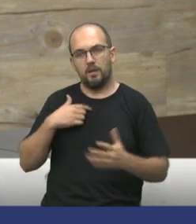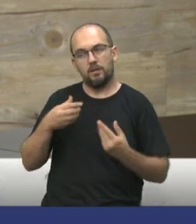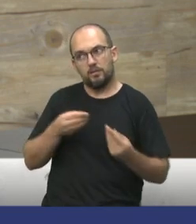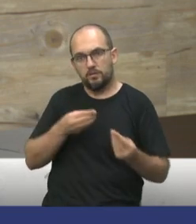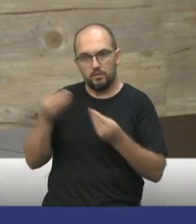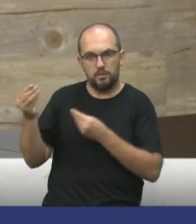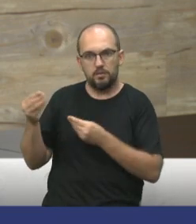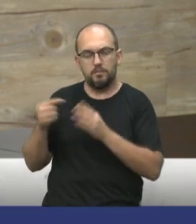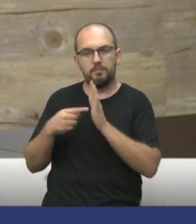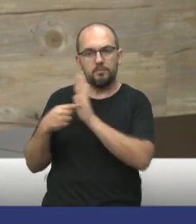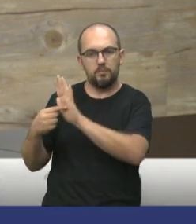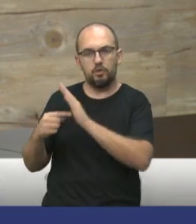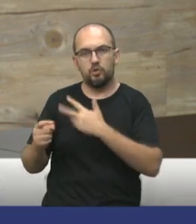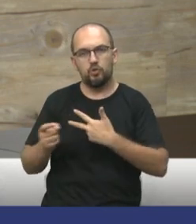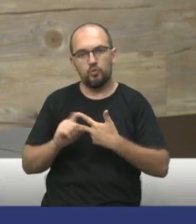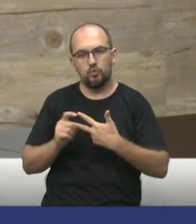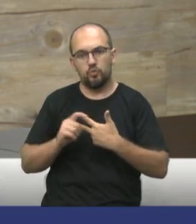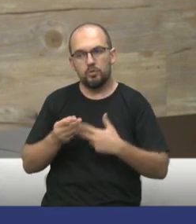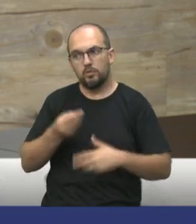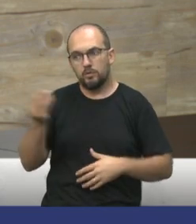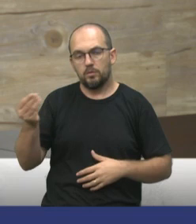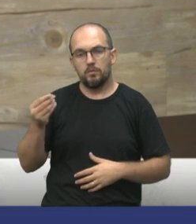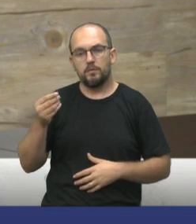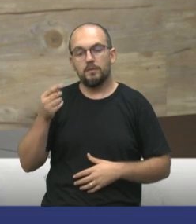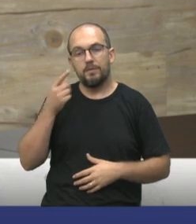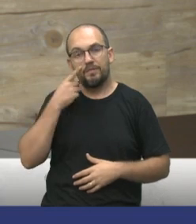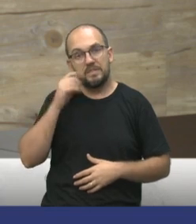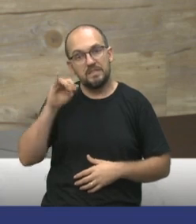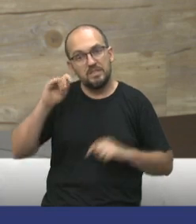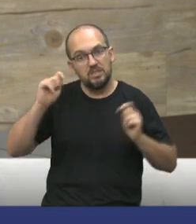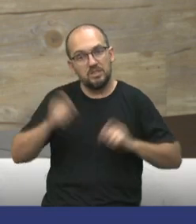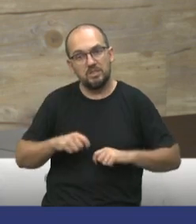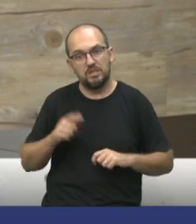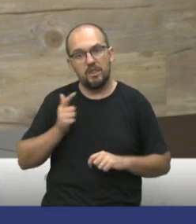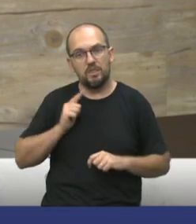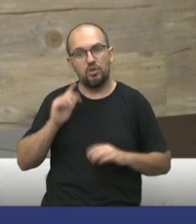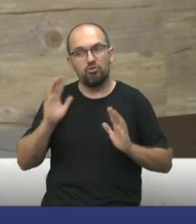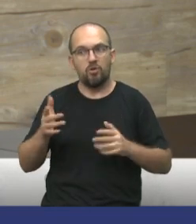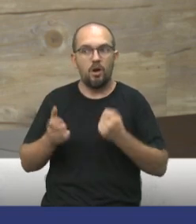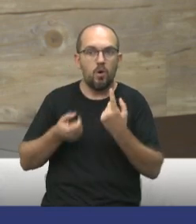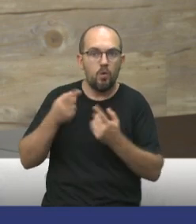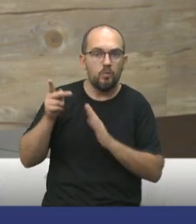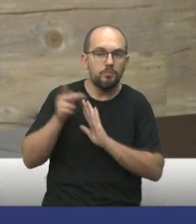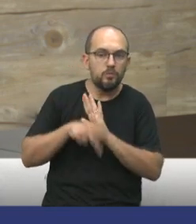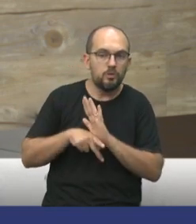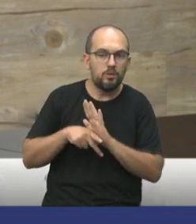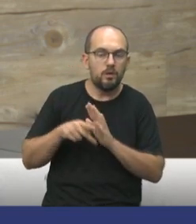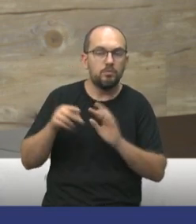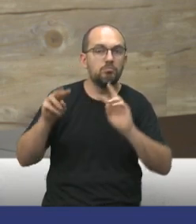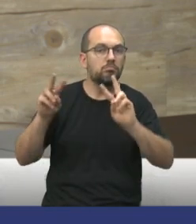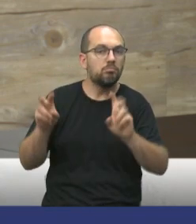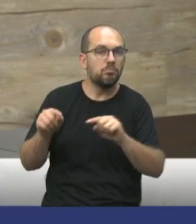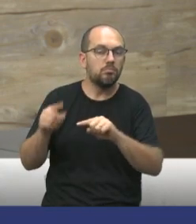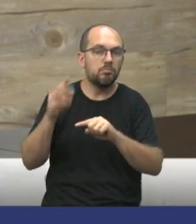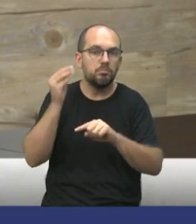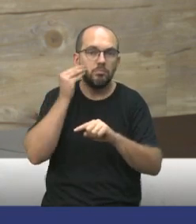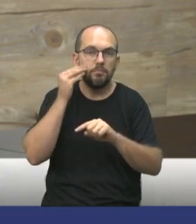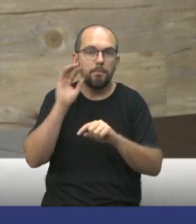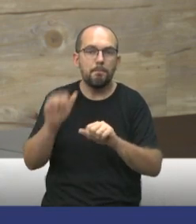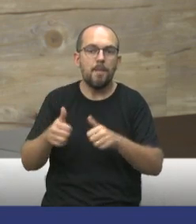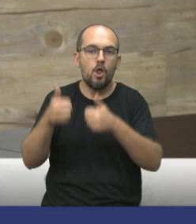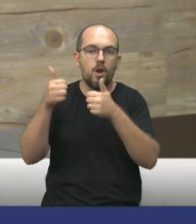encaminhando para o Poder Executivo, olhar se já existe algum projeto, né, visando essas